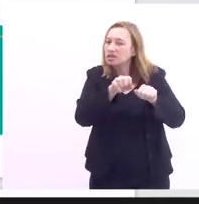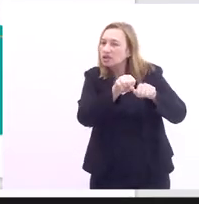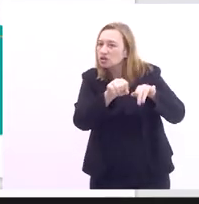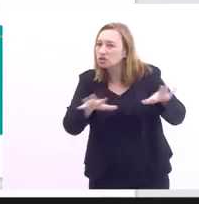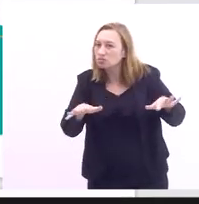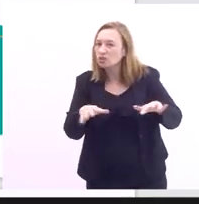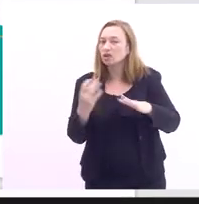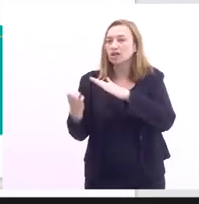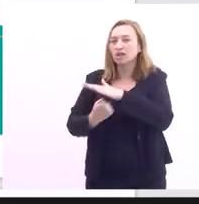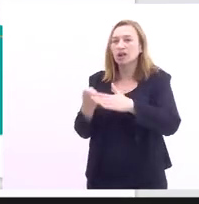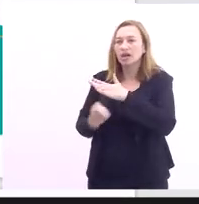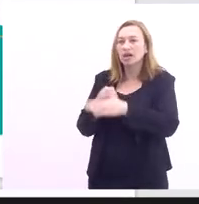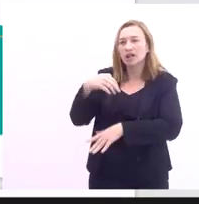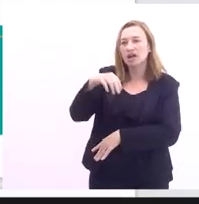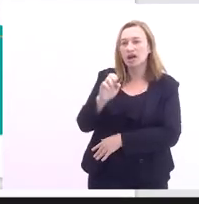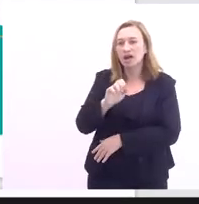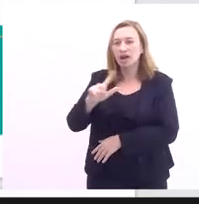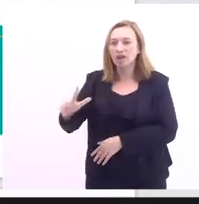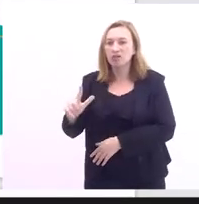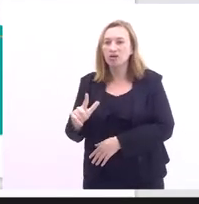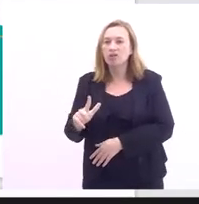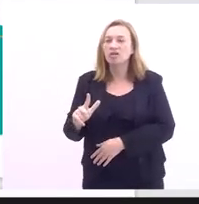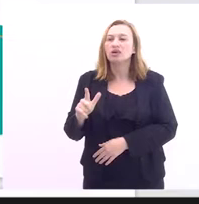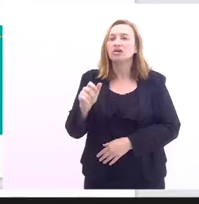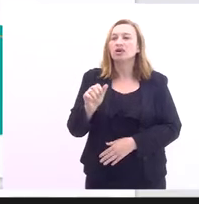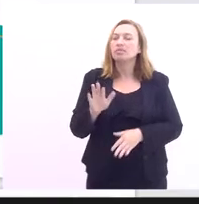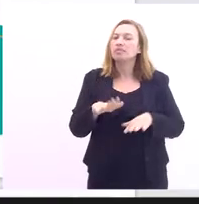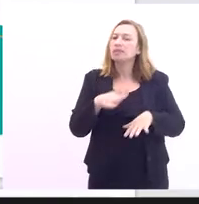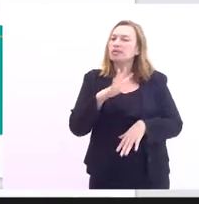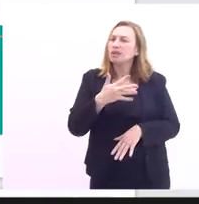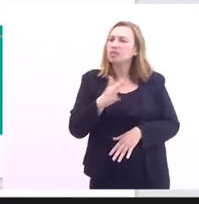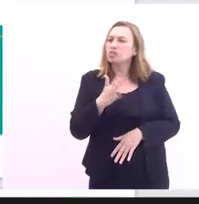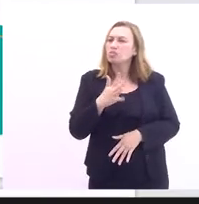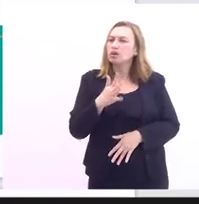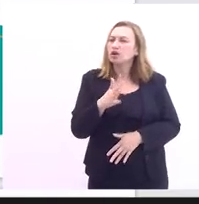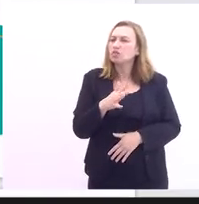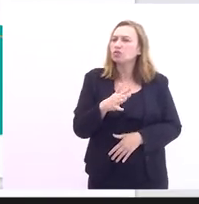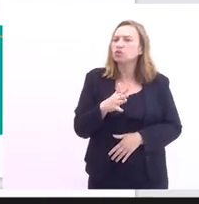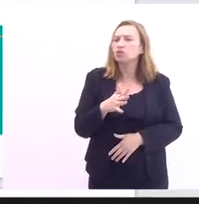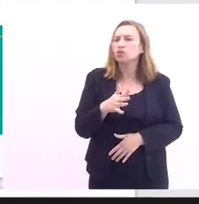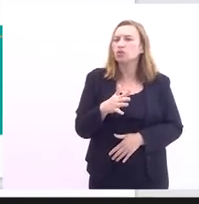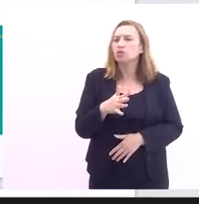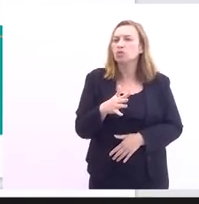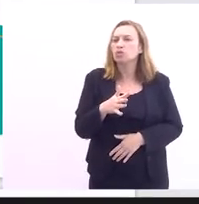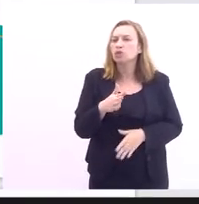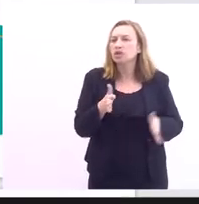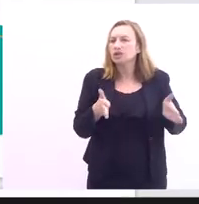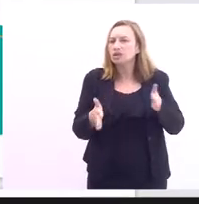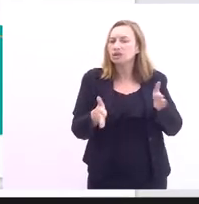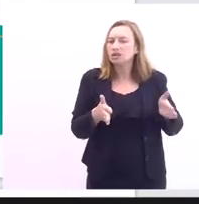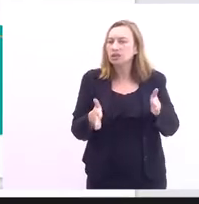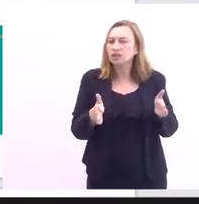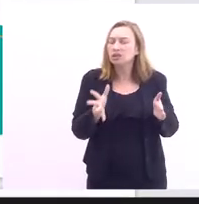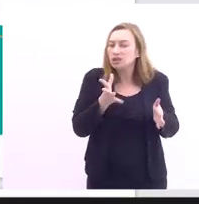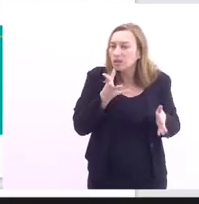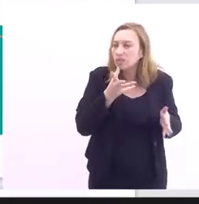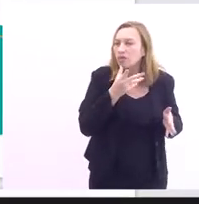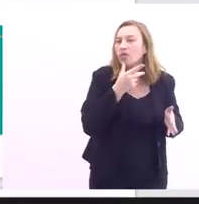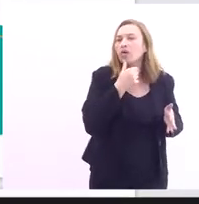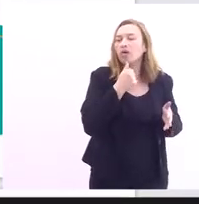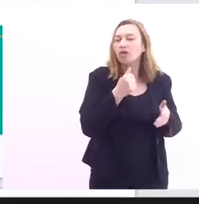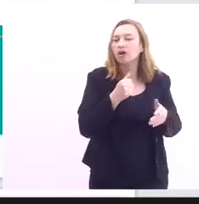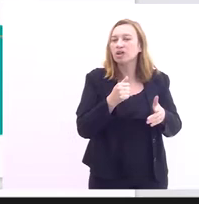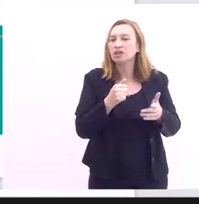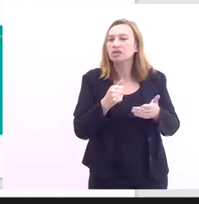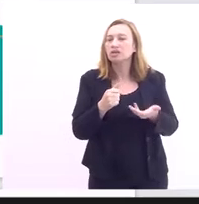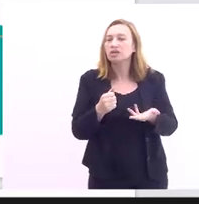distribuidora, da Enel Rio, lembrando que o DEC global é uma média, né, da duração das interrupções nos conjuntos elétricos,